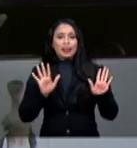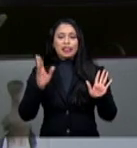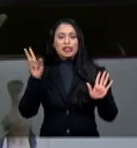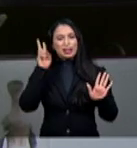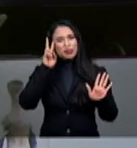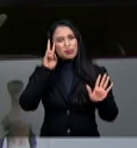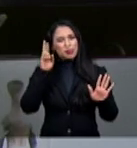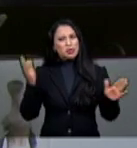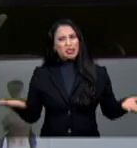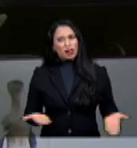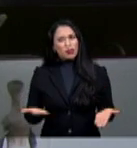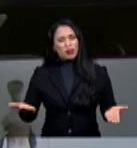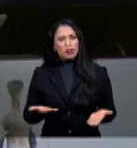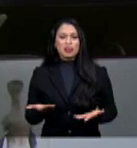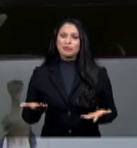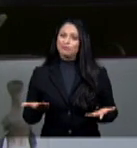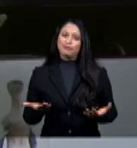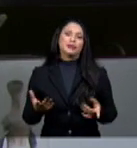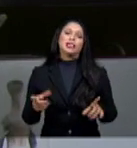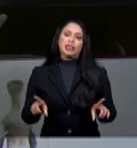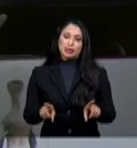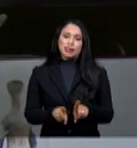está satisfatório,